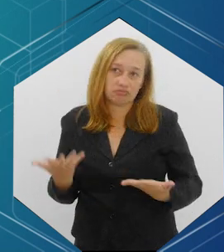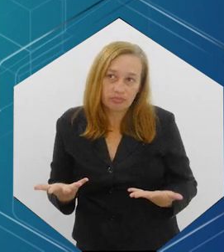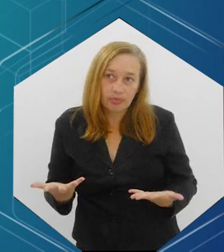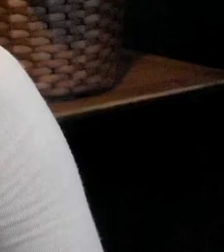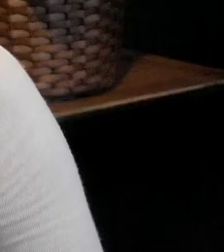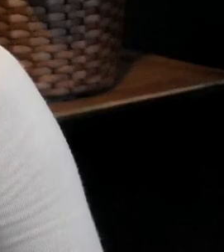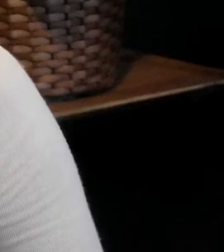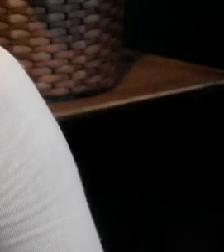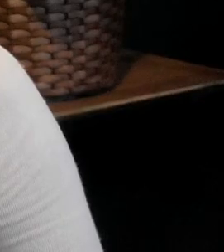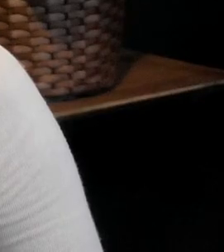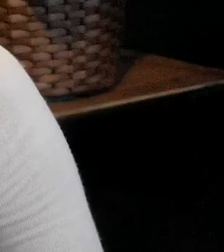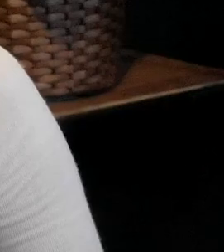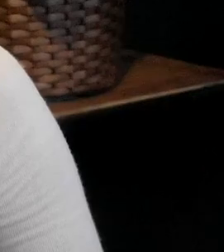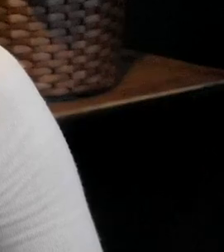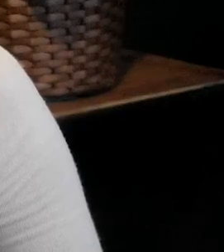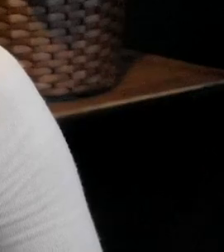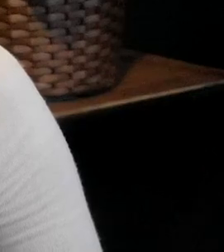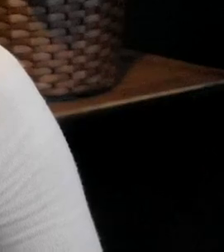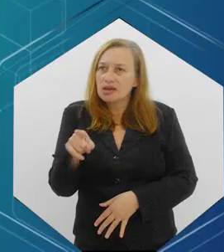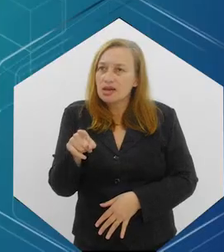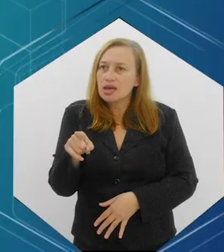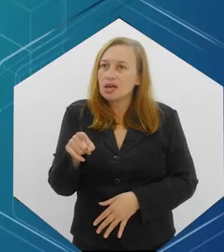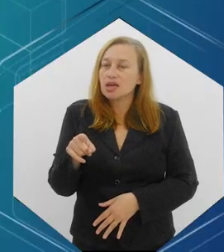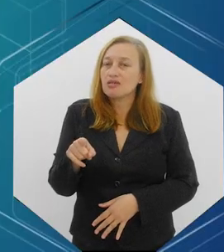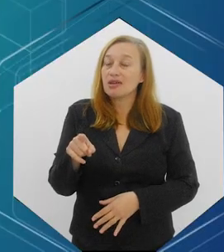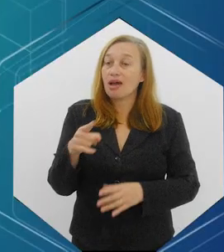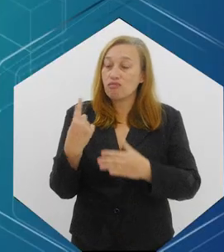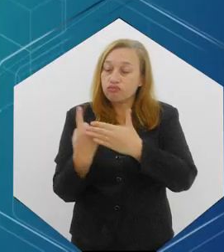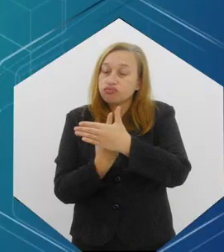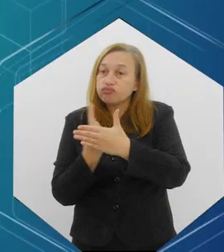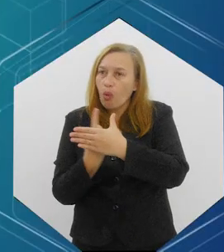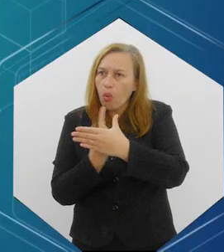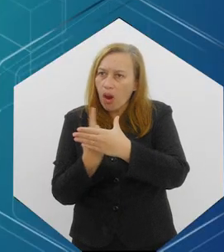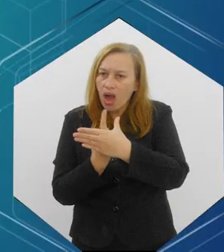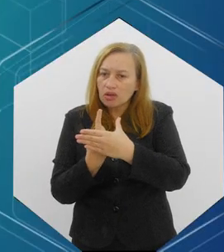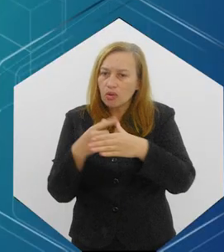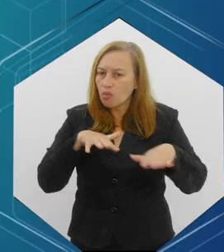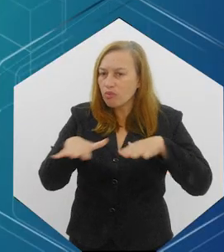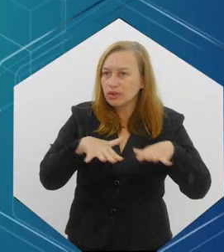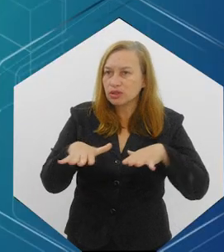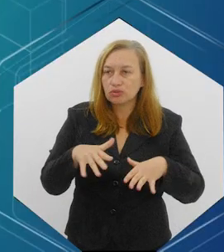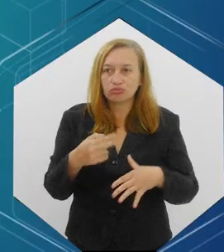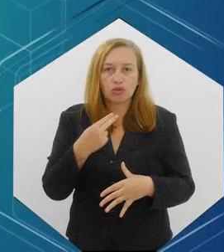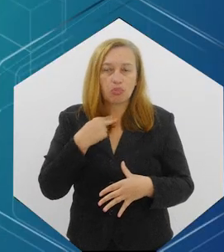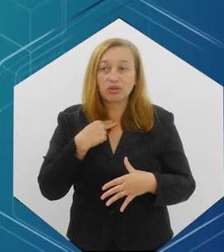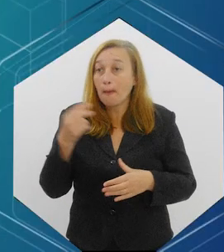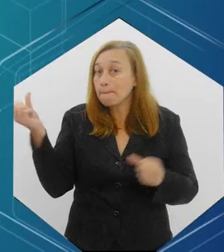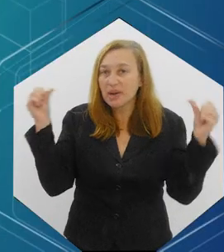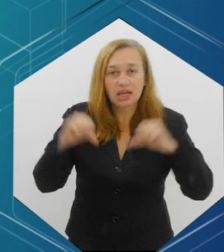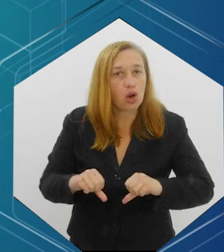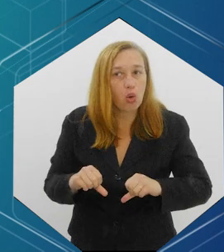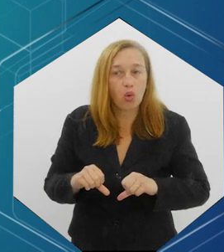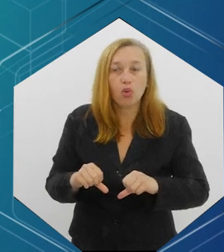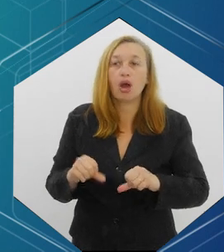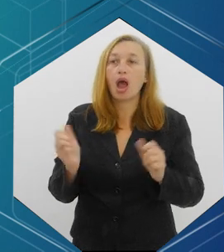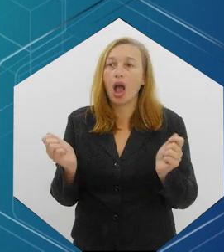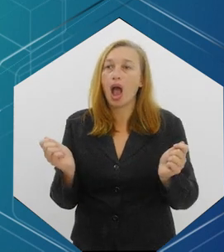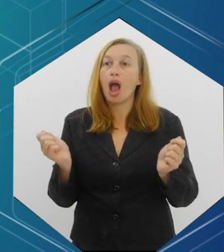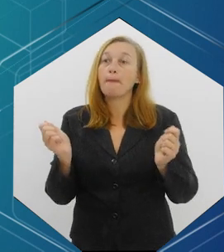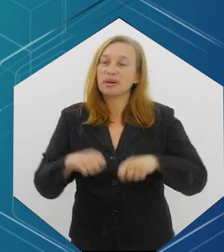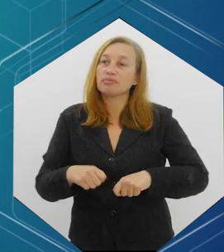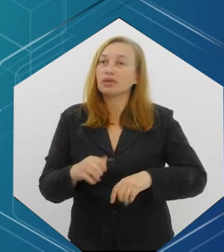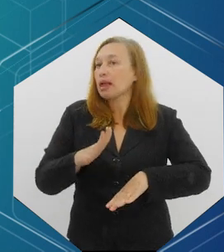mais graves, né? E o fato de você ter que estar isolado sem se movimentar, piora a história,